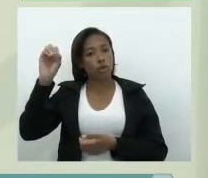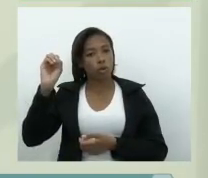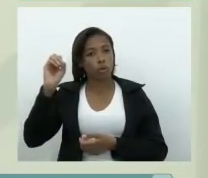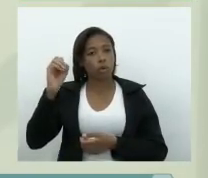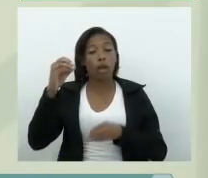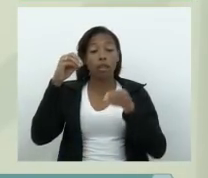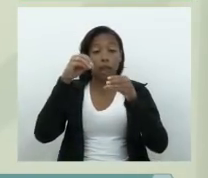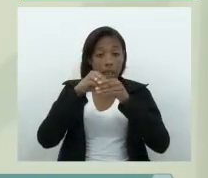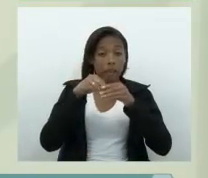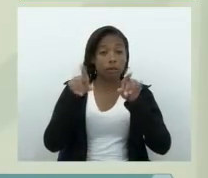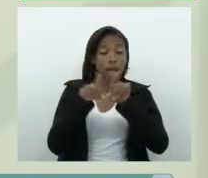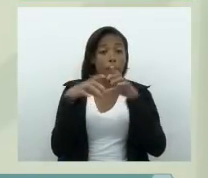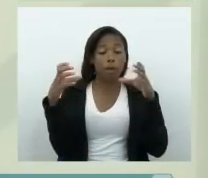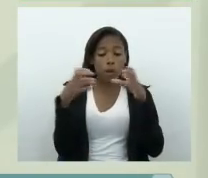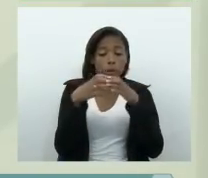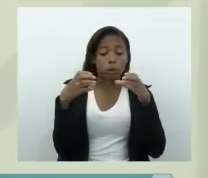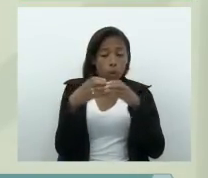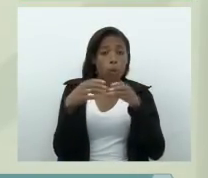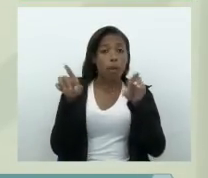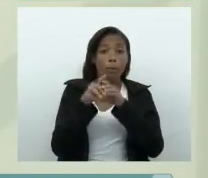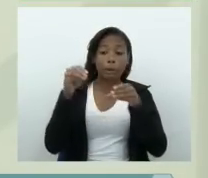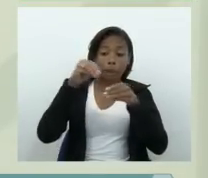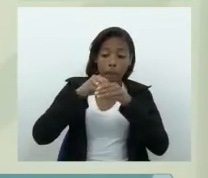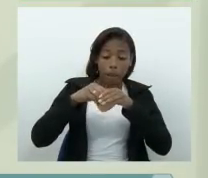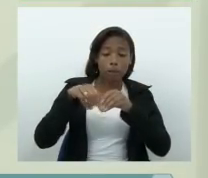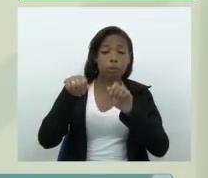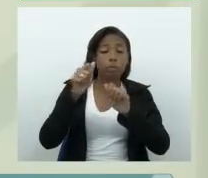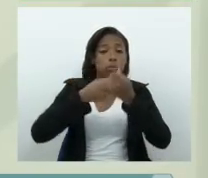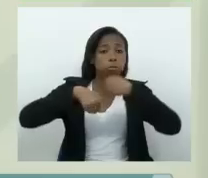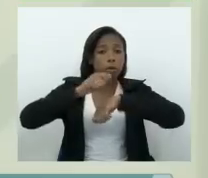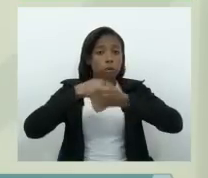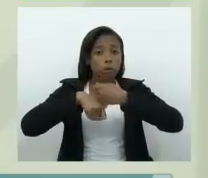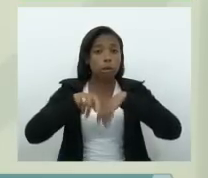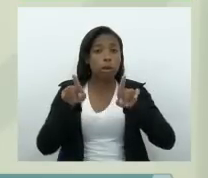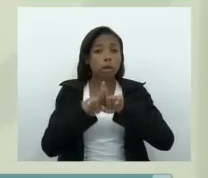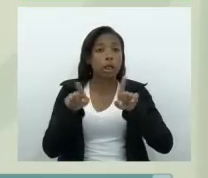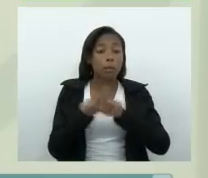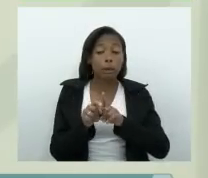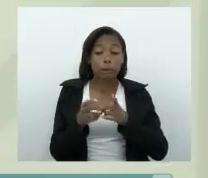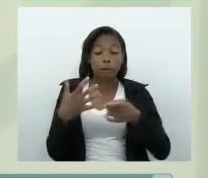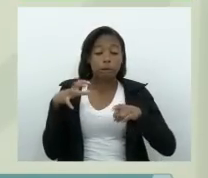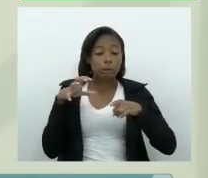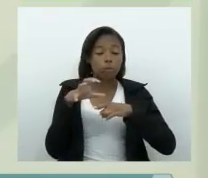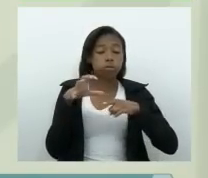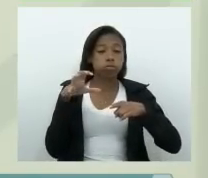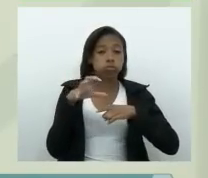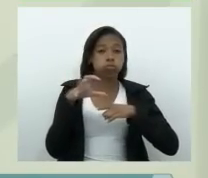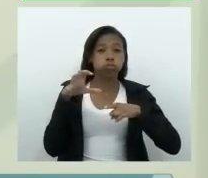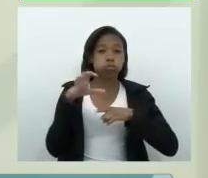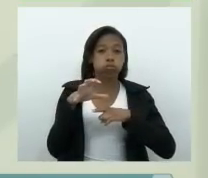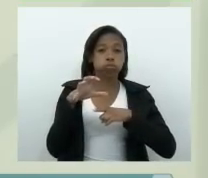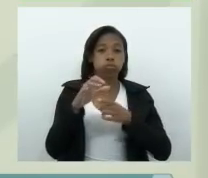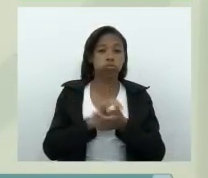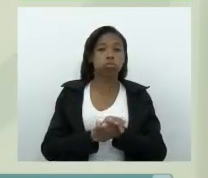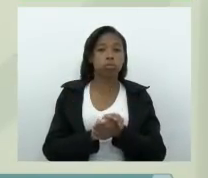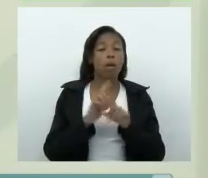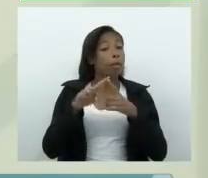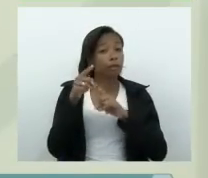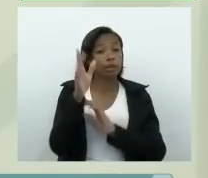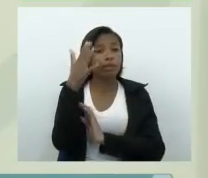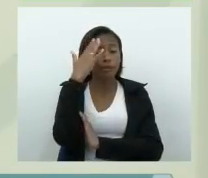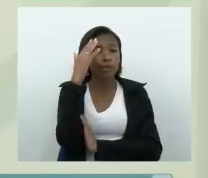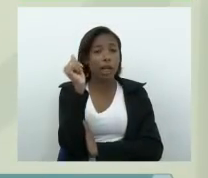Farc, faz parte de organização que tão é combatida, e você sabe